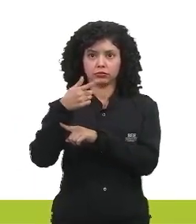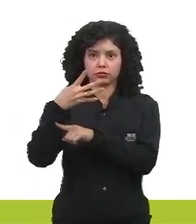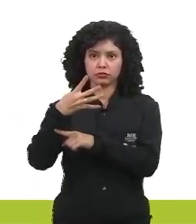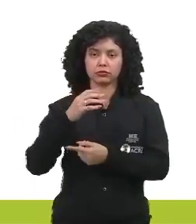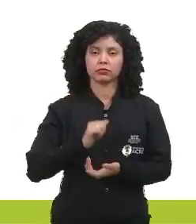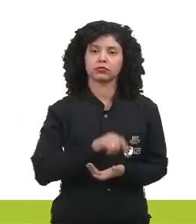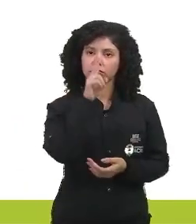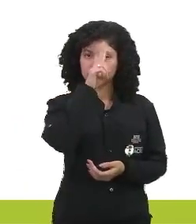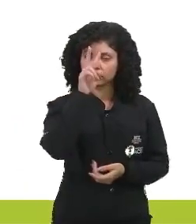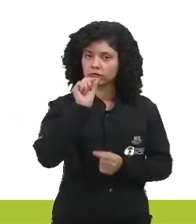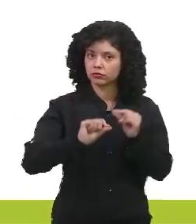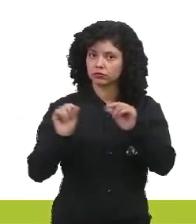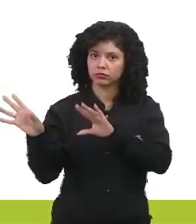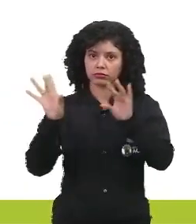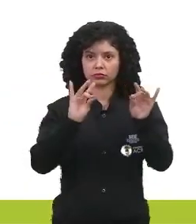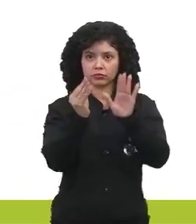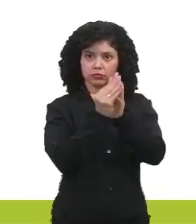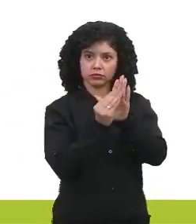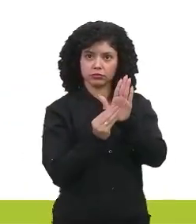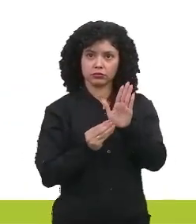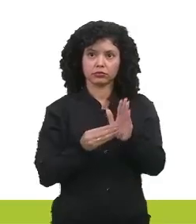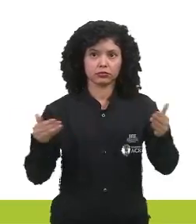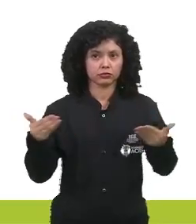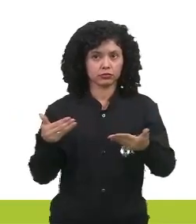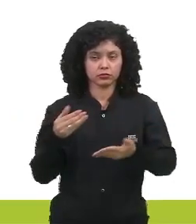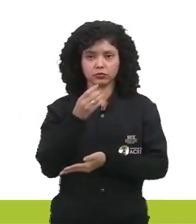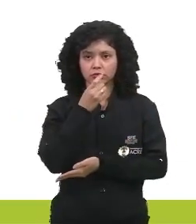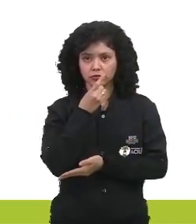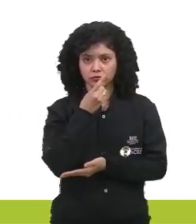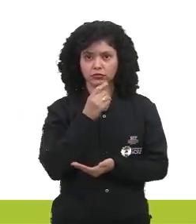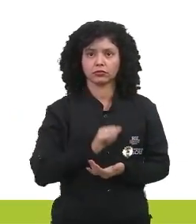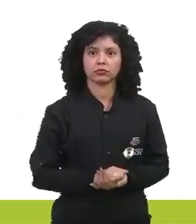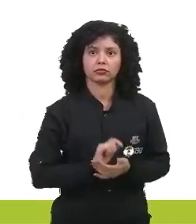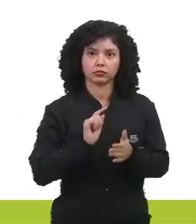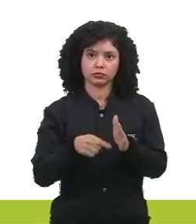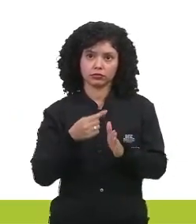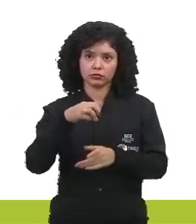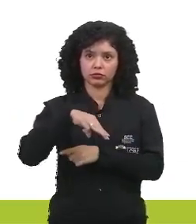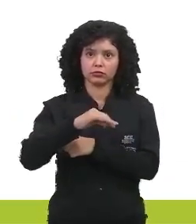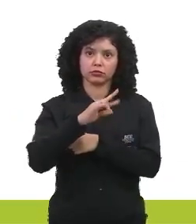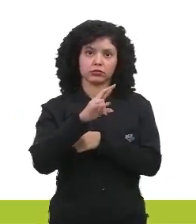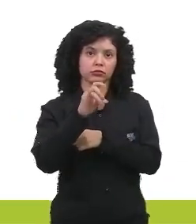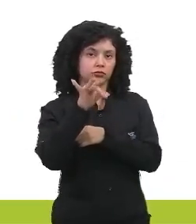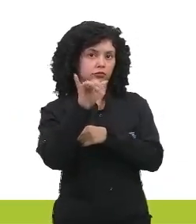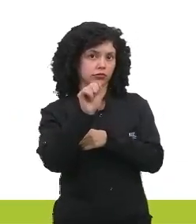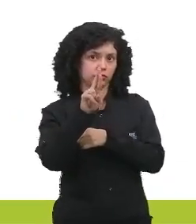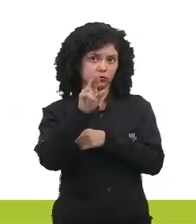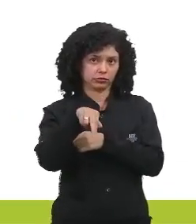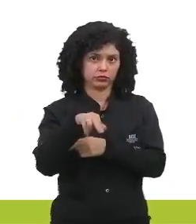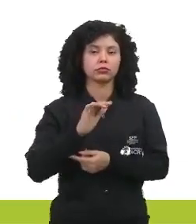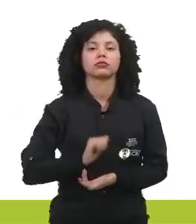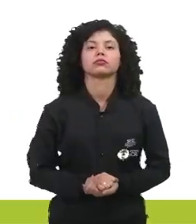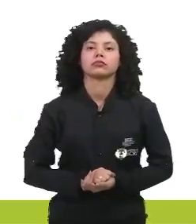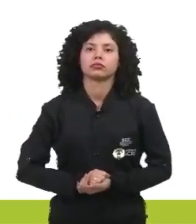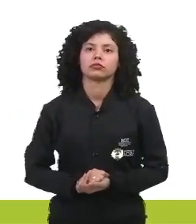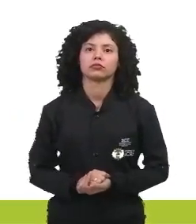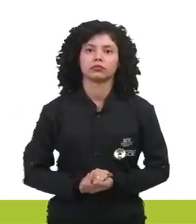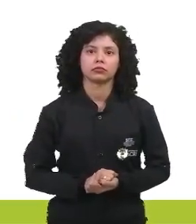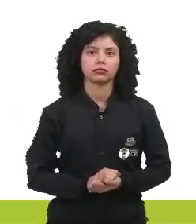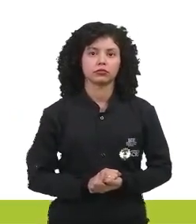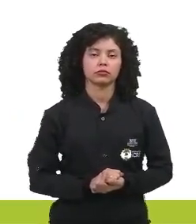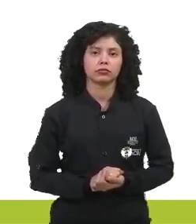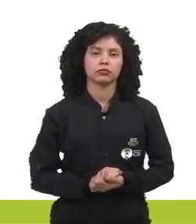Lembrando sempre que nós trazemos dados atuais, tá? E aí nós temos aqui em primeiro lugar, eu acho que essa vocês já sabem, nós temos